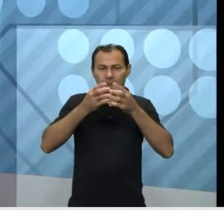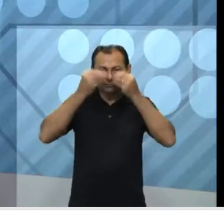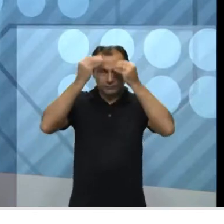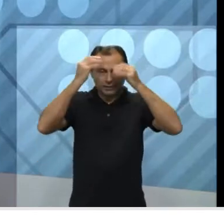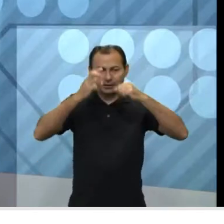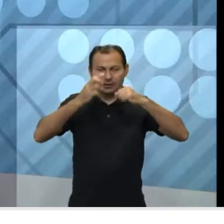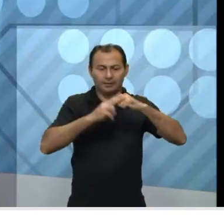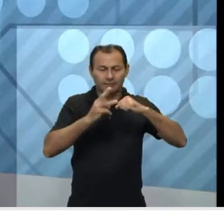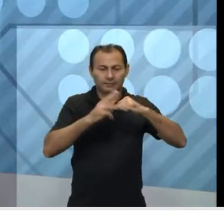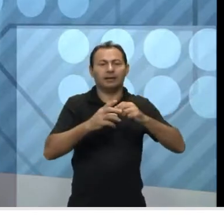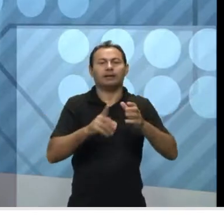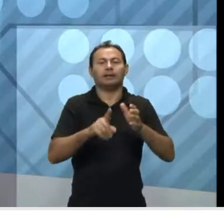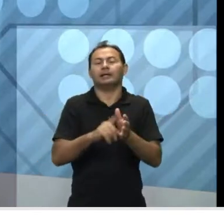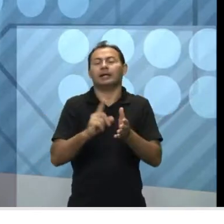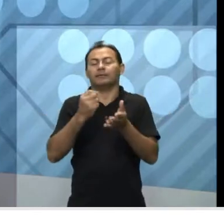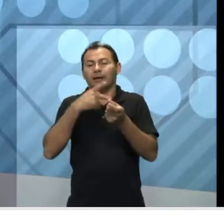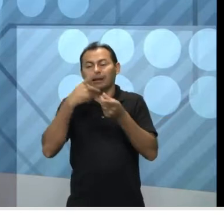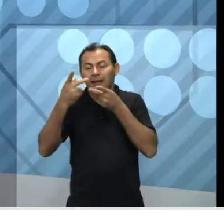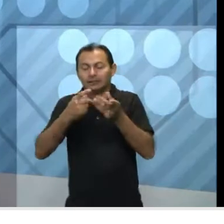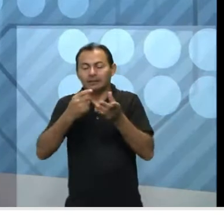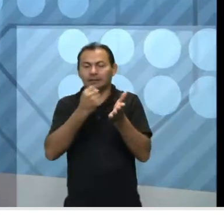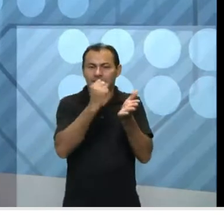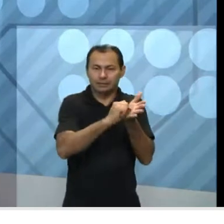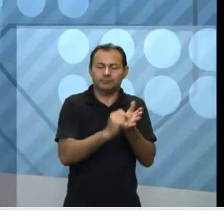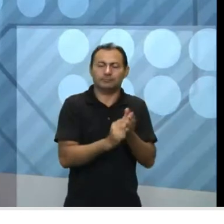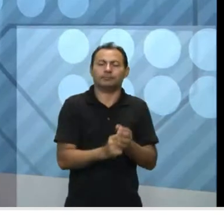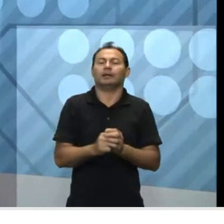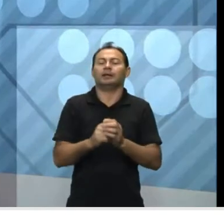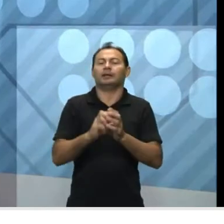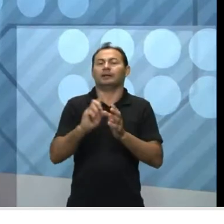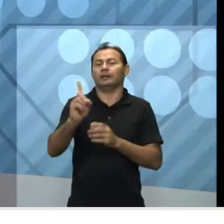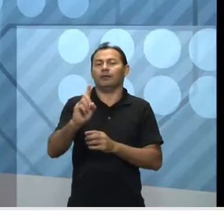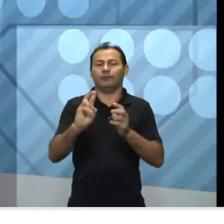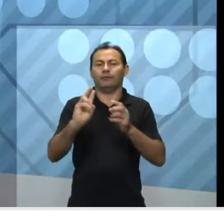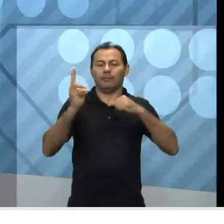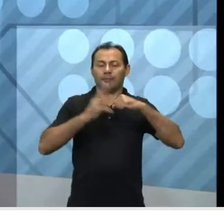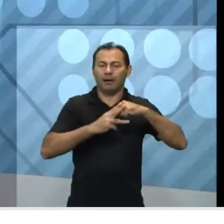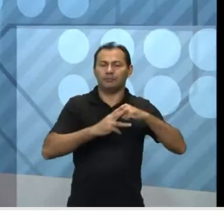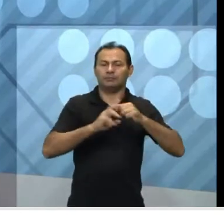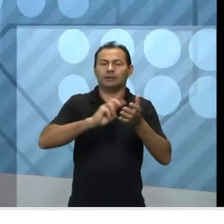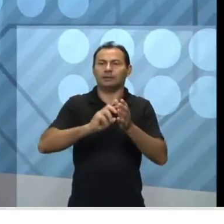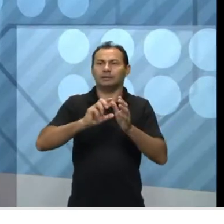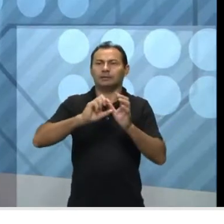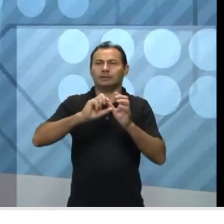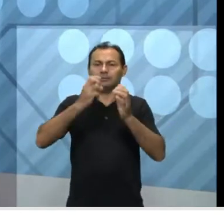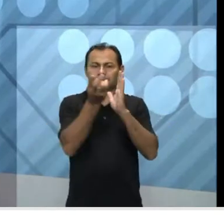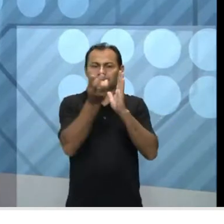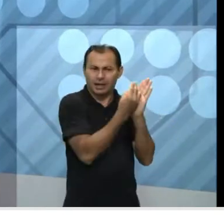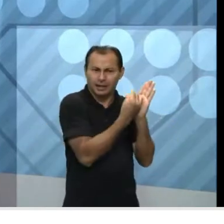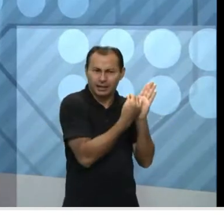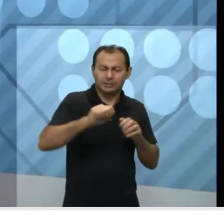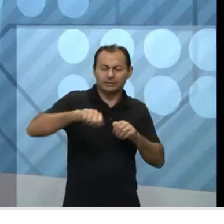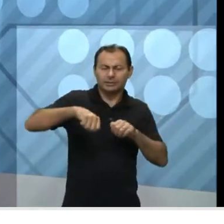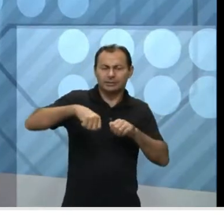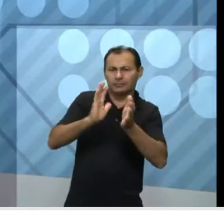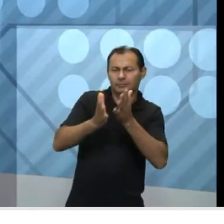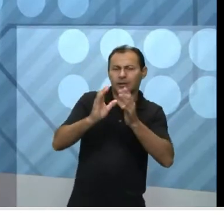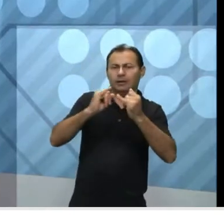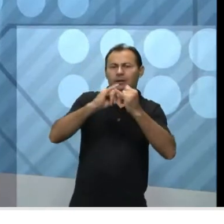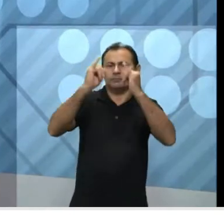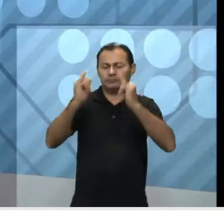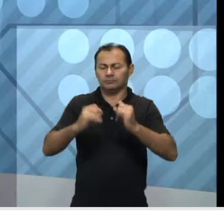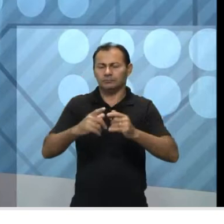verbal inclui imagens, símbolos, sinais, então a linguagem corporal, certo?